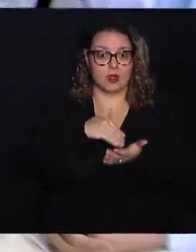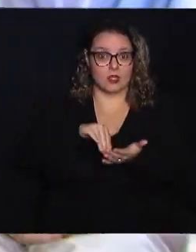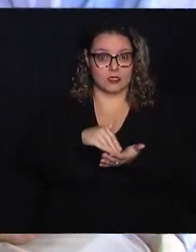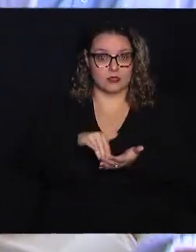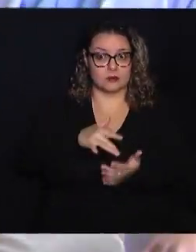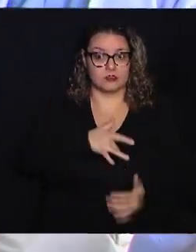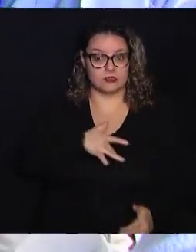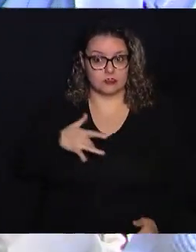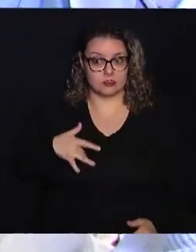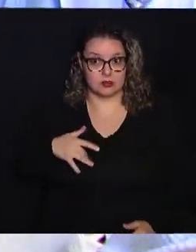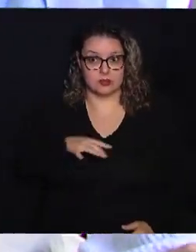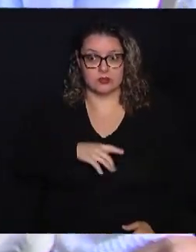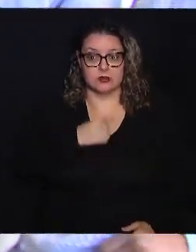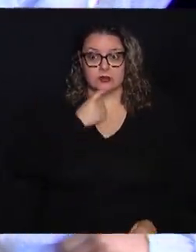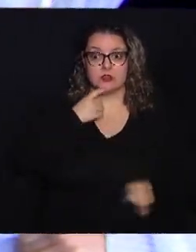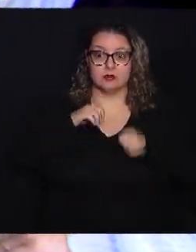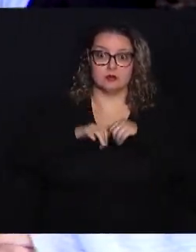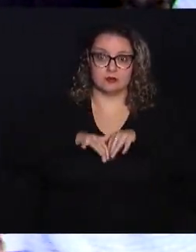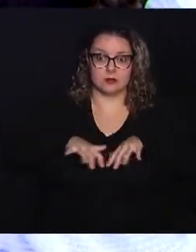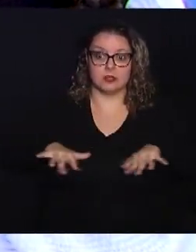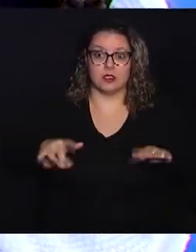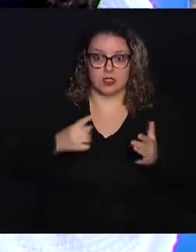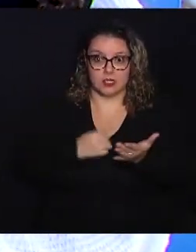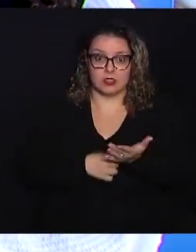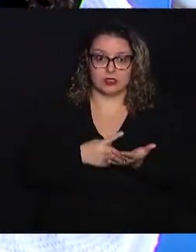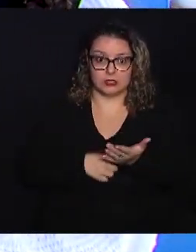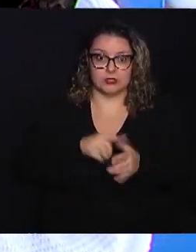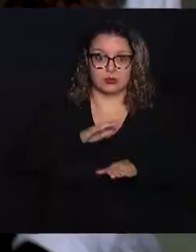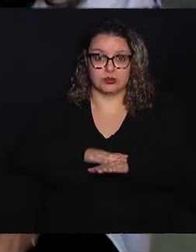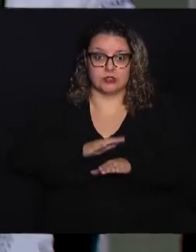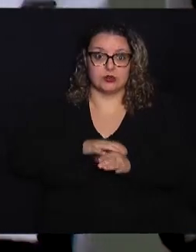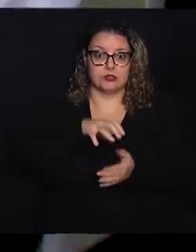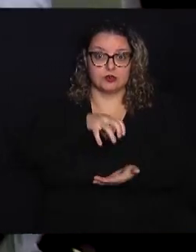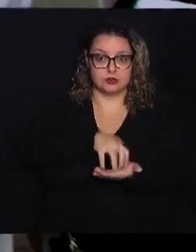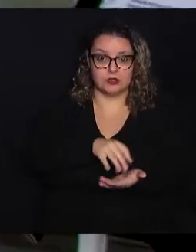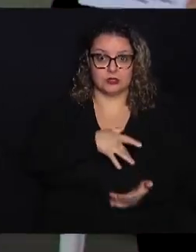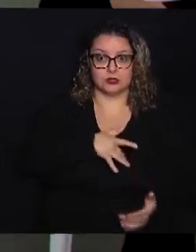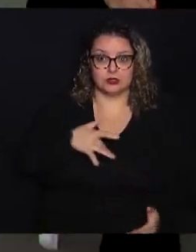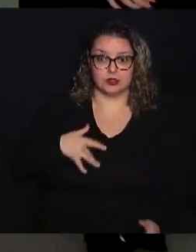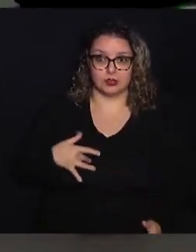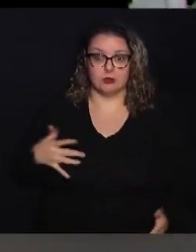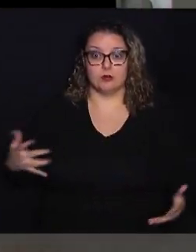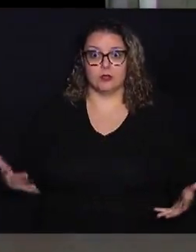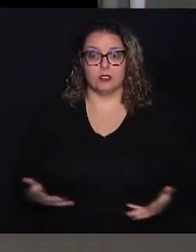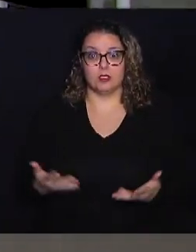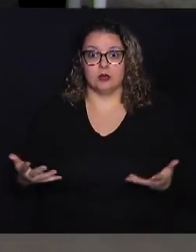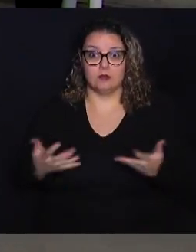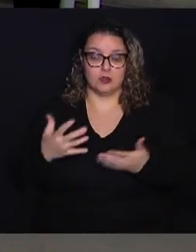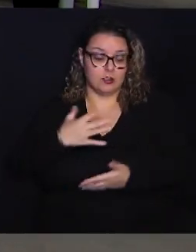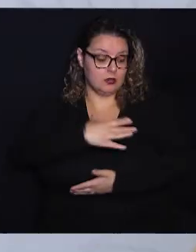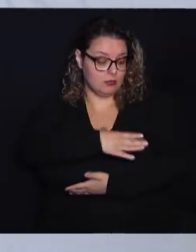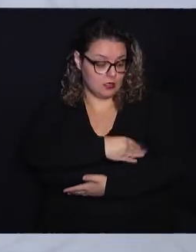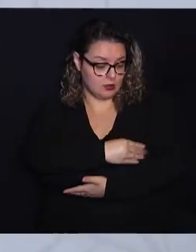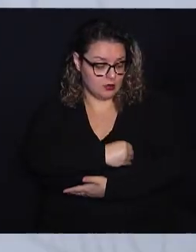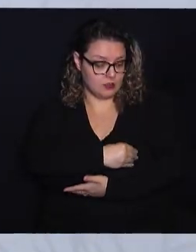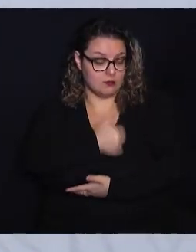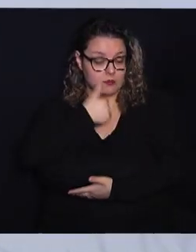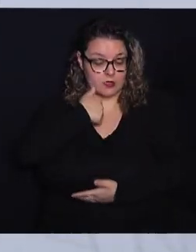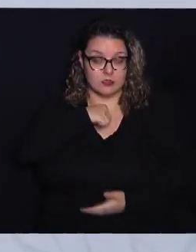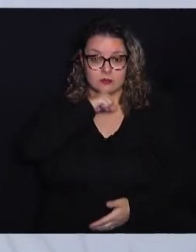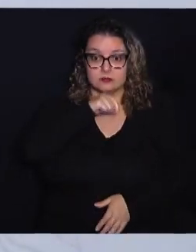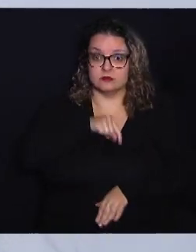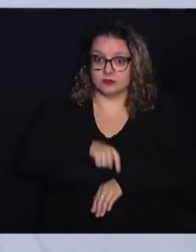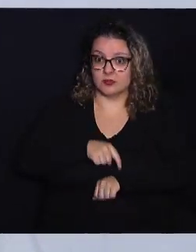a secretaria de saúde de Campinas ampliou a agenda de atividades dos centros de saúde para incentivar o aleitamento